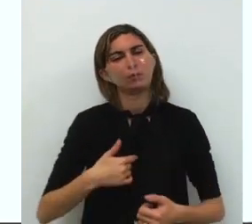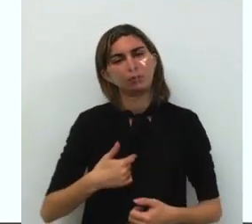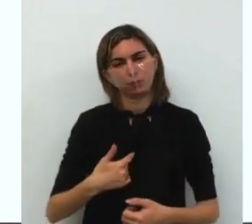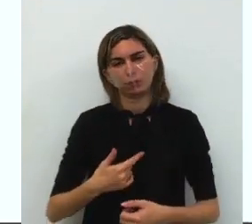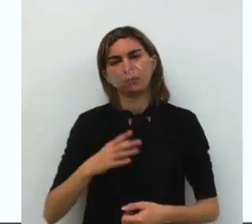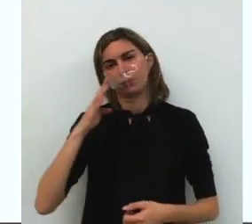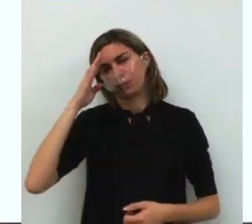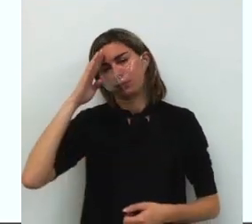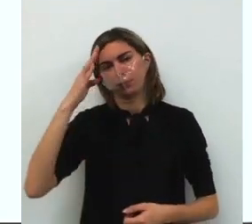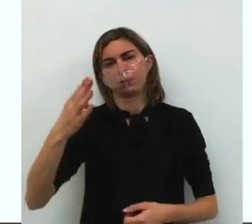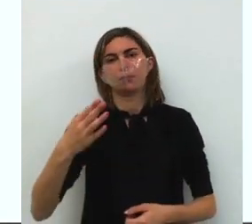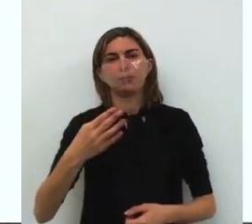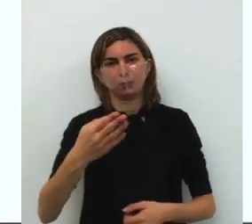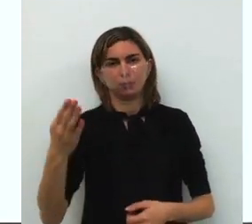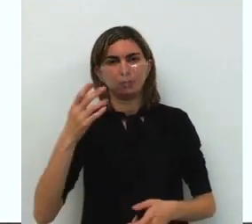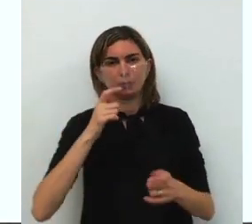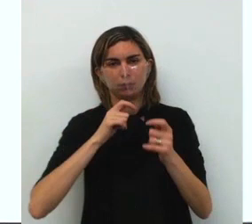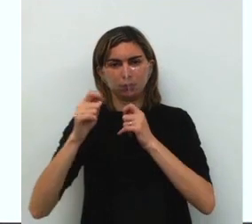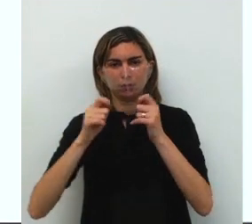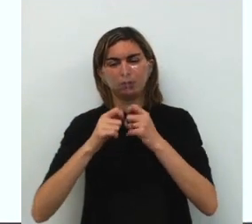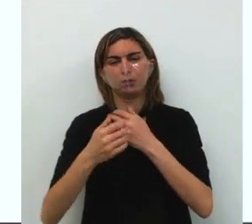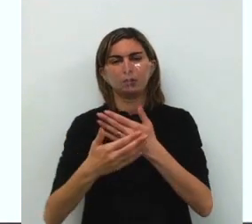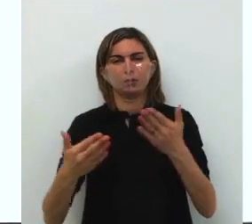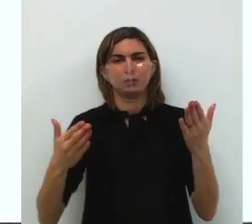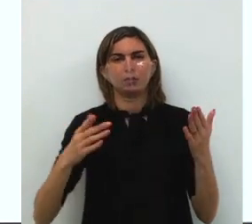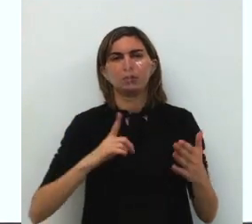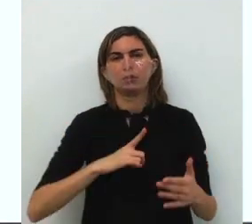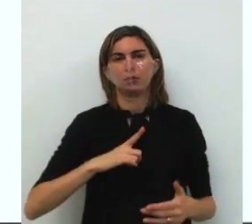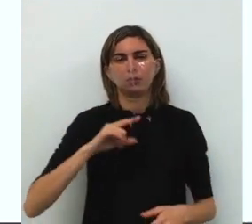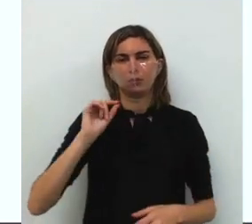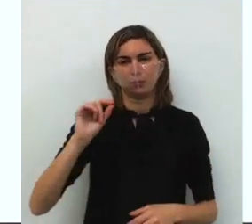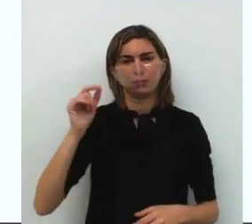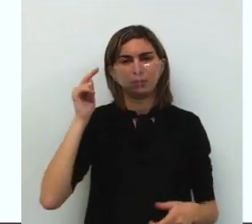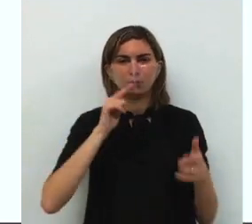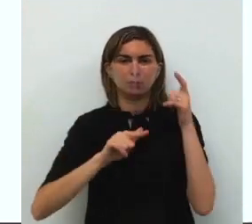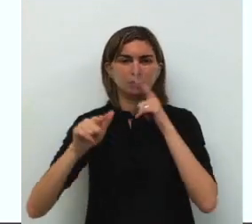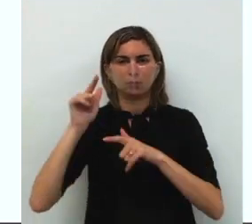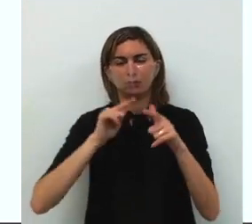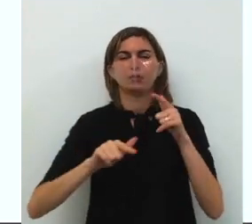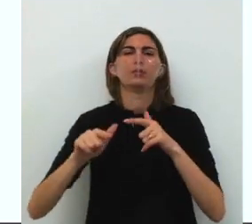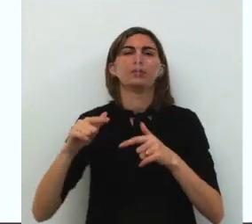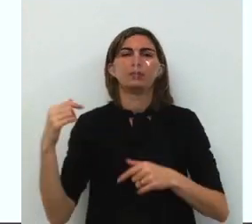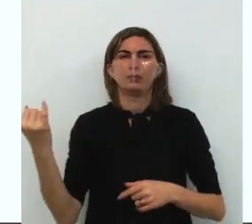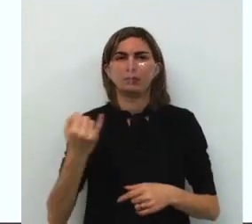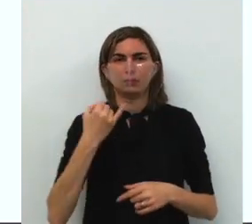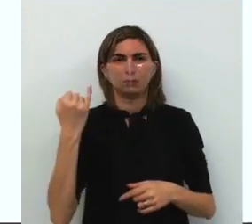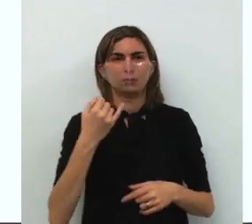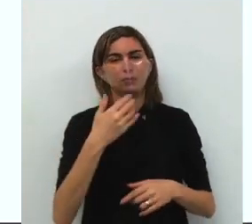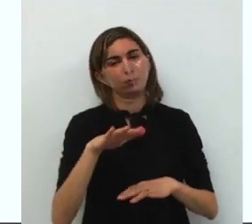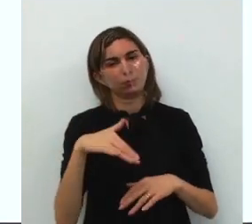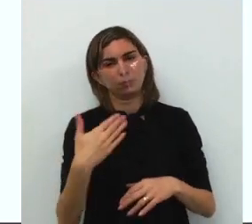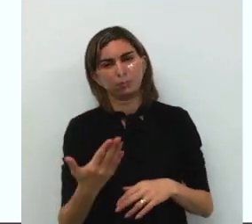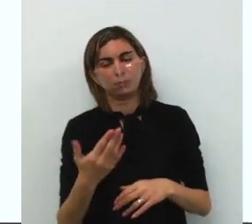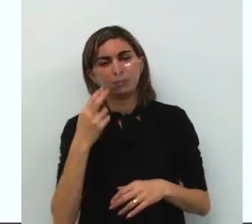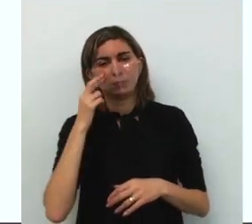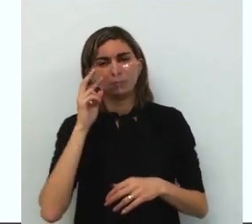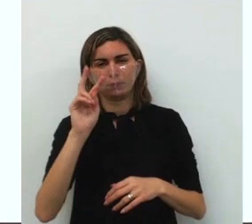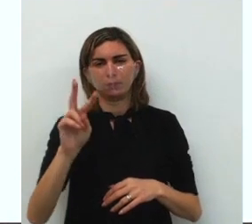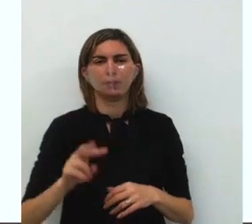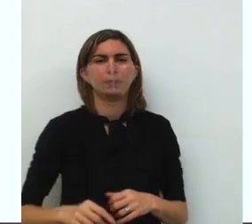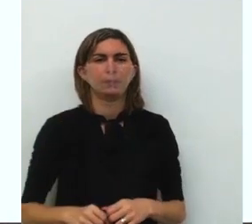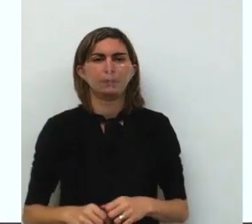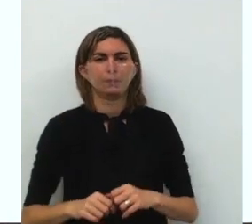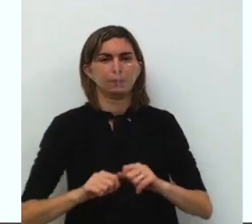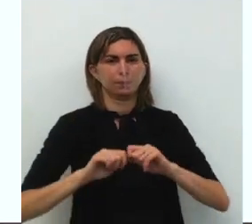gente, principalmente quando ela é uma entrevista, aí nós temos o quê? Um ganho inestimável. Então, vamos ver aqui,